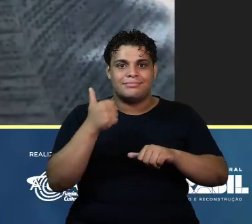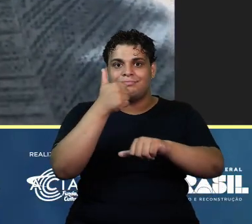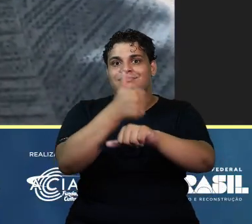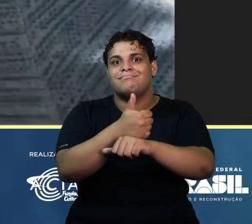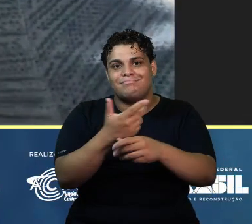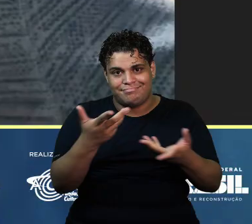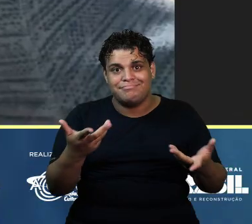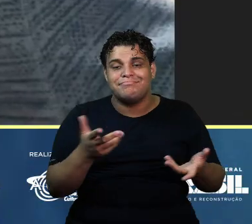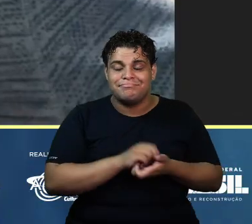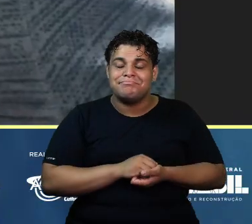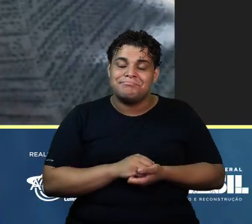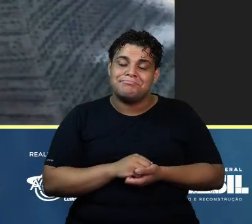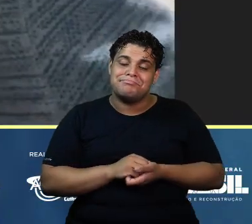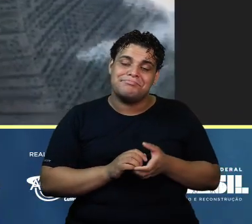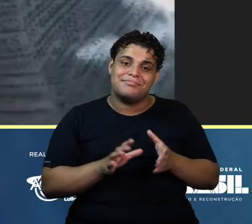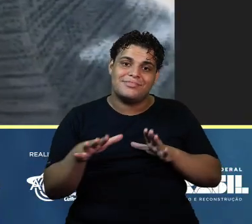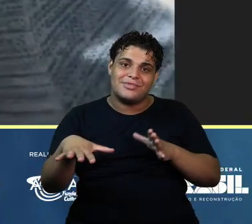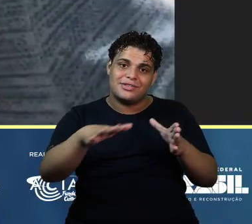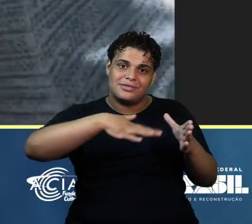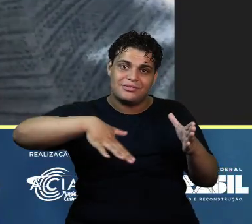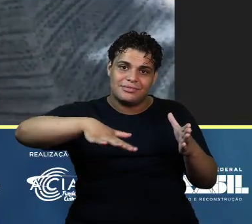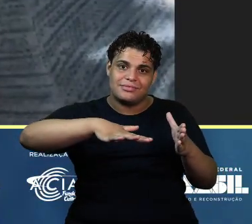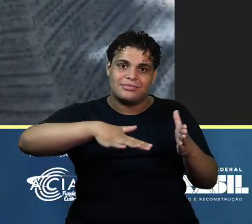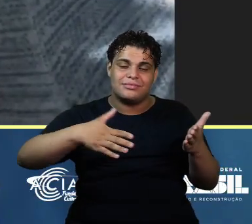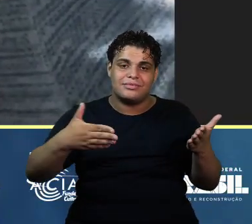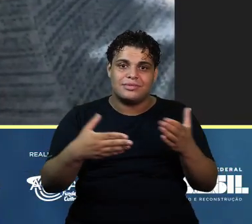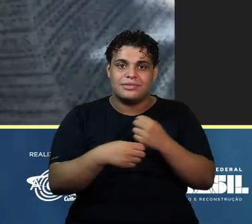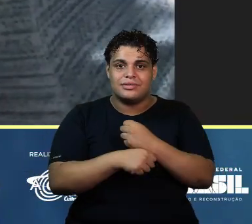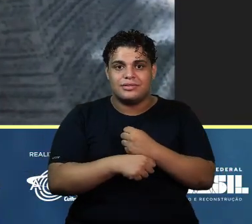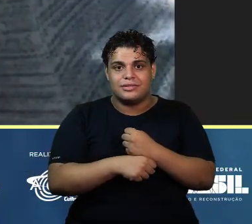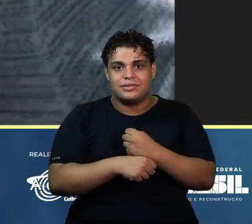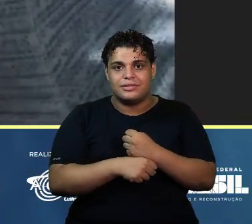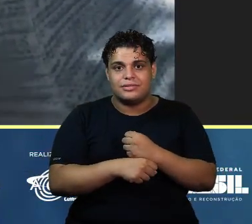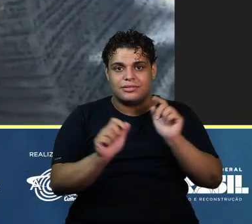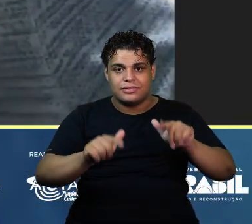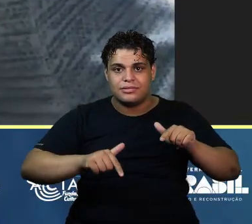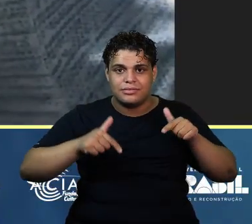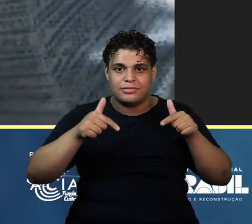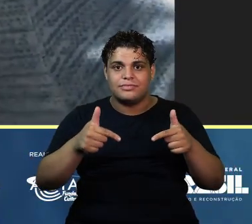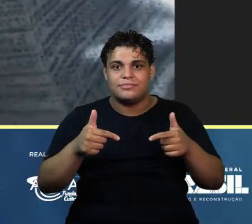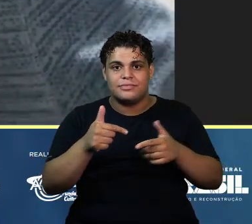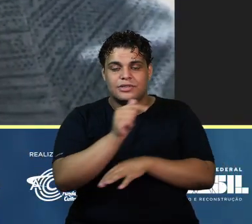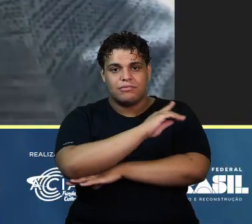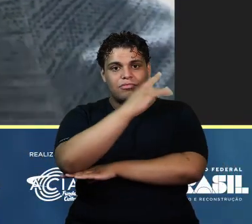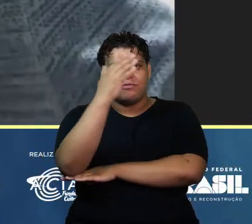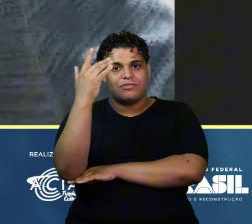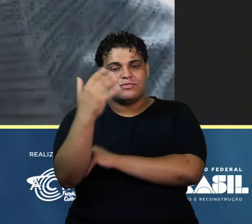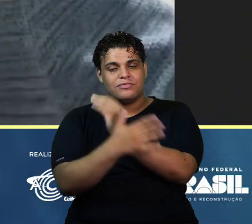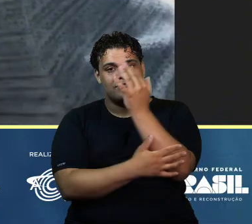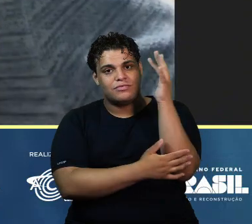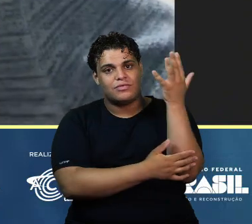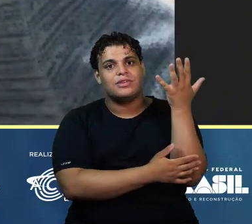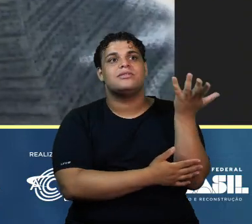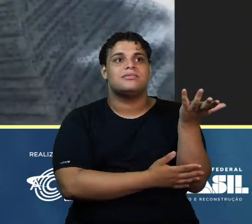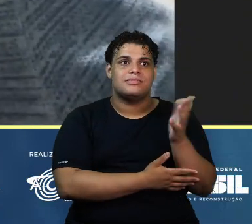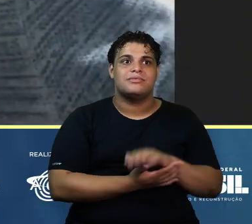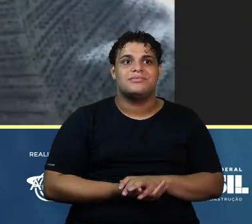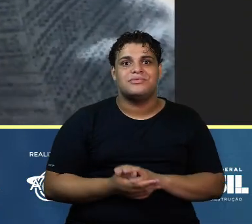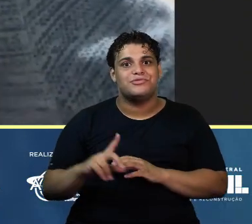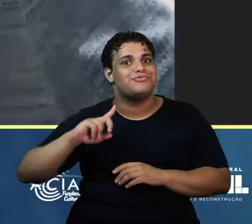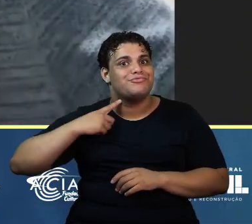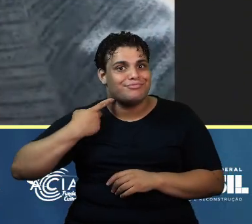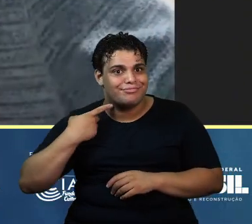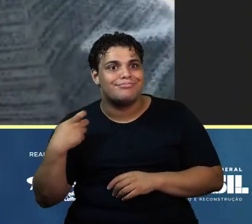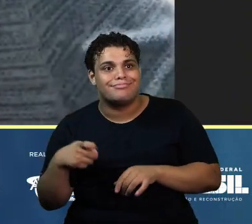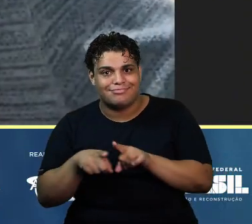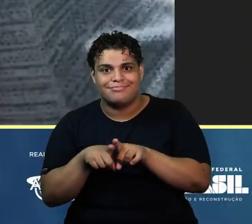por mais que ele foi criado fronteiras pelo ser humano, ele não tem para a fauna, inclusive para o lixo que acaba caindo nele,